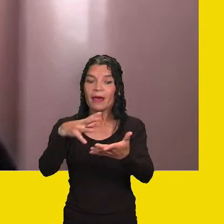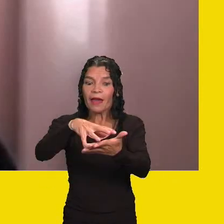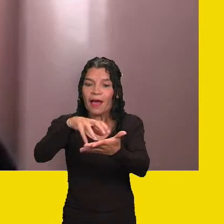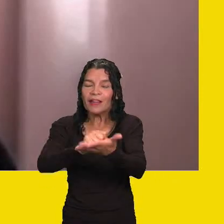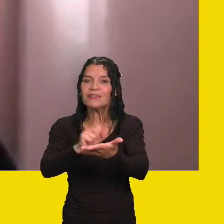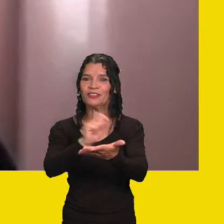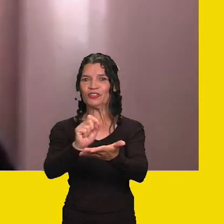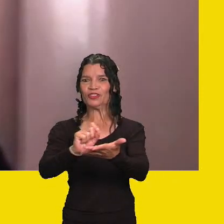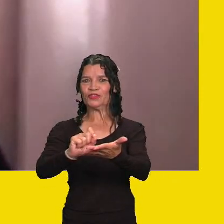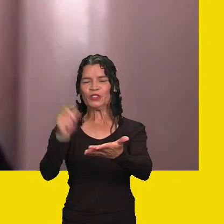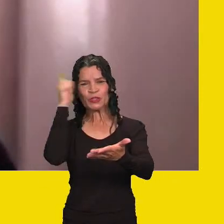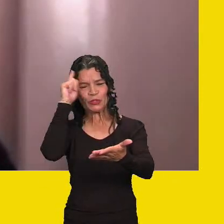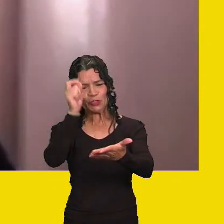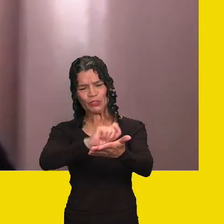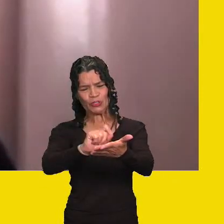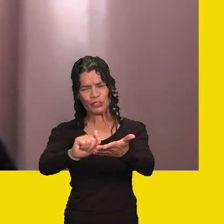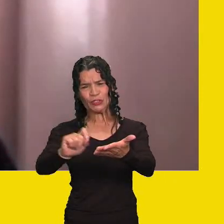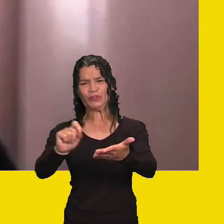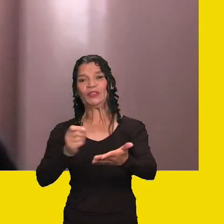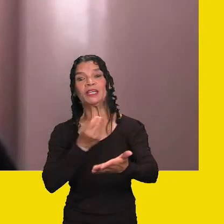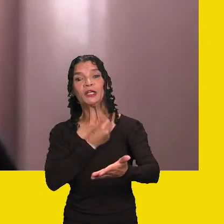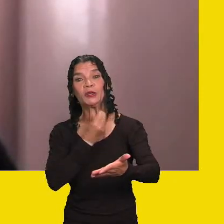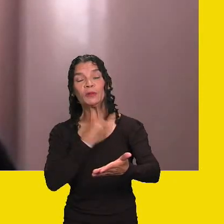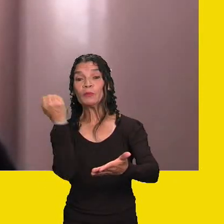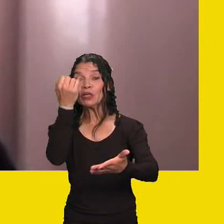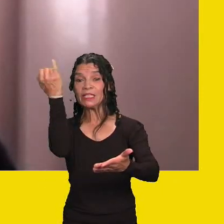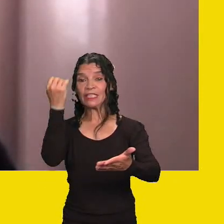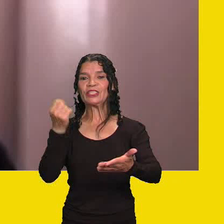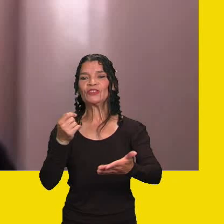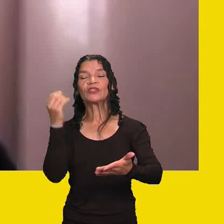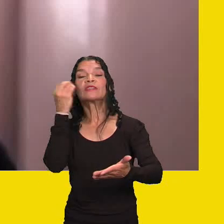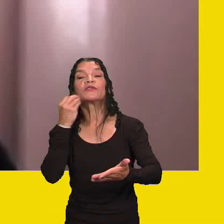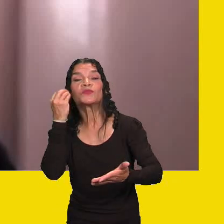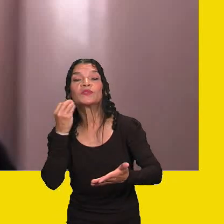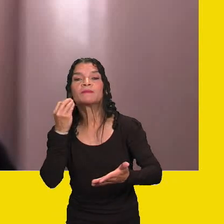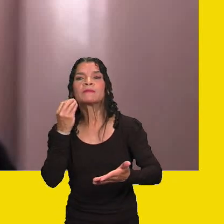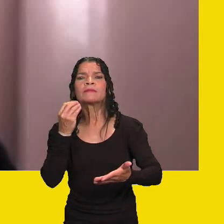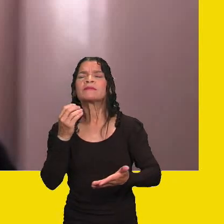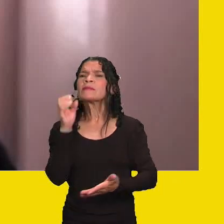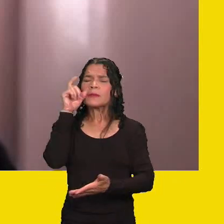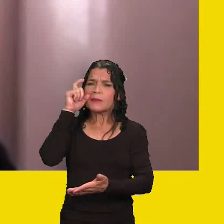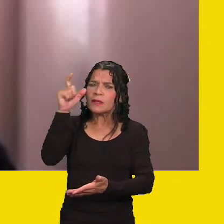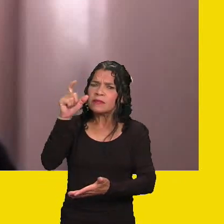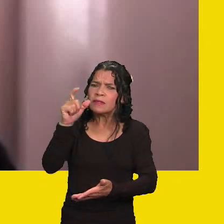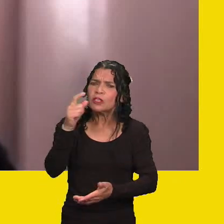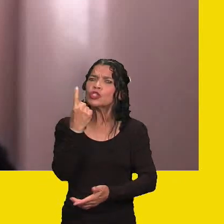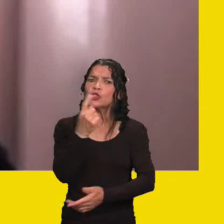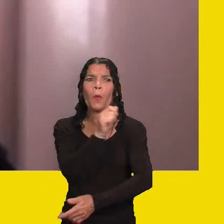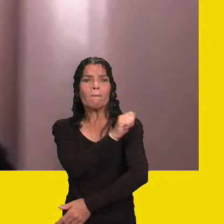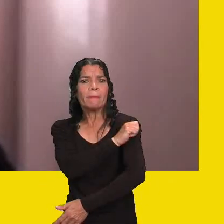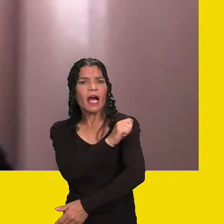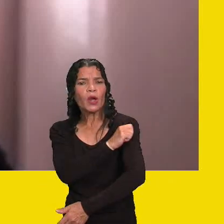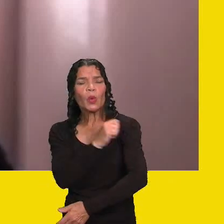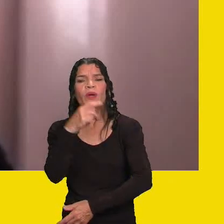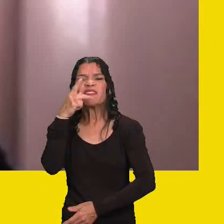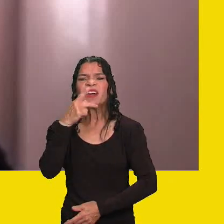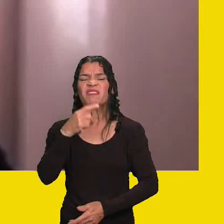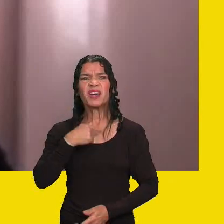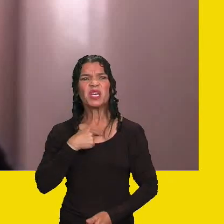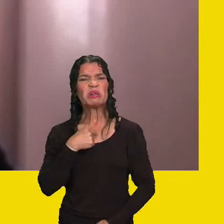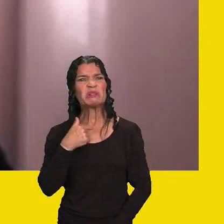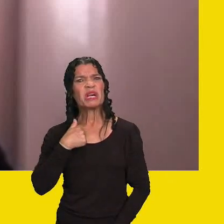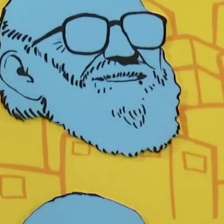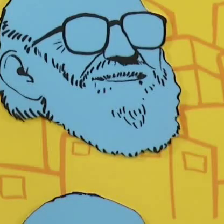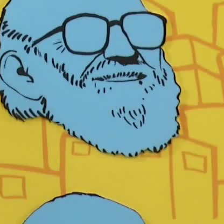havia feito, né, dos seus dias. E interessante que tinha uma estudante que ela falava que ela não tinha nada de bom